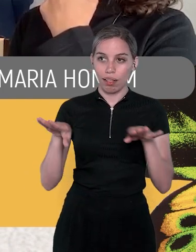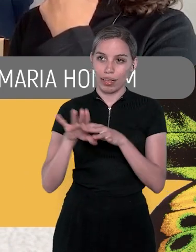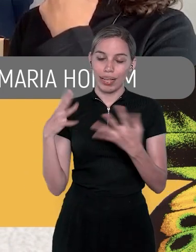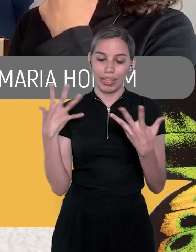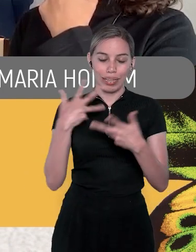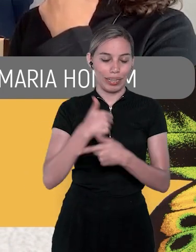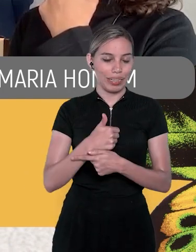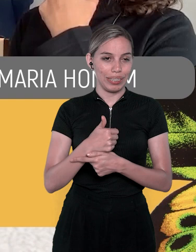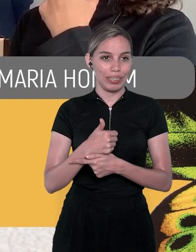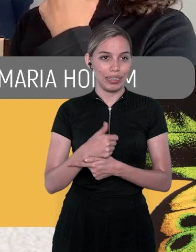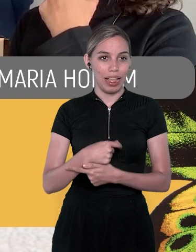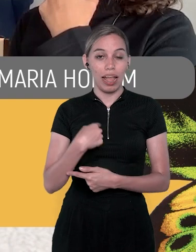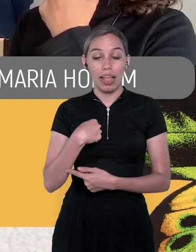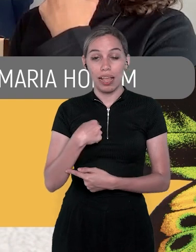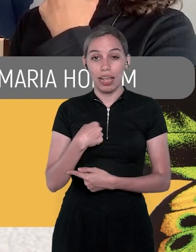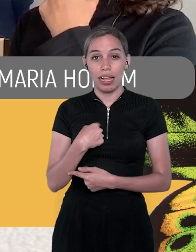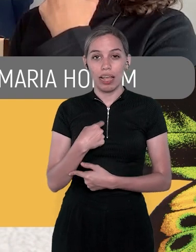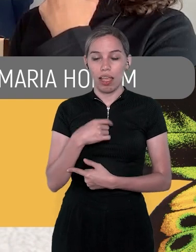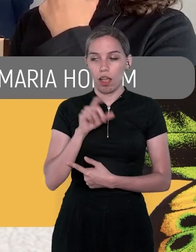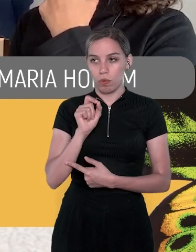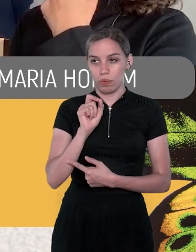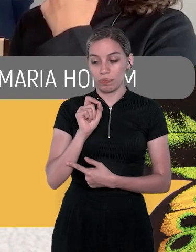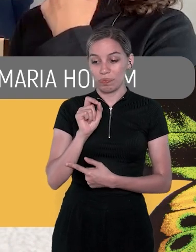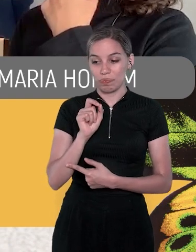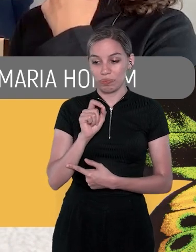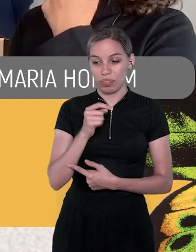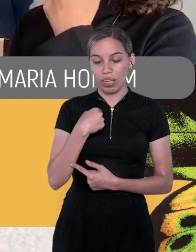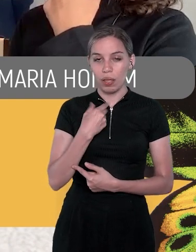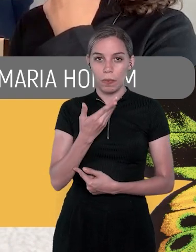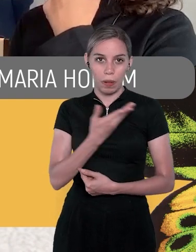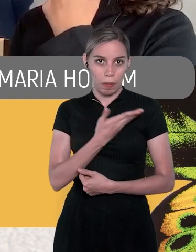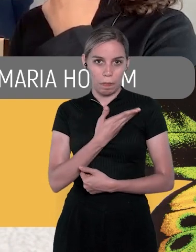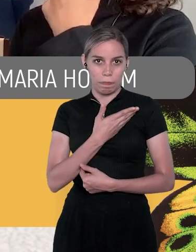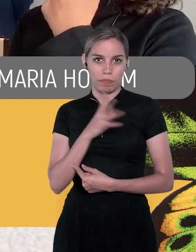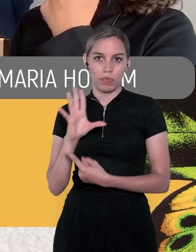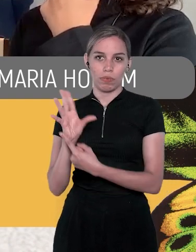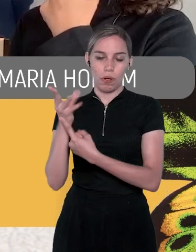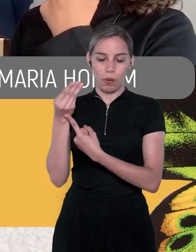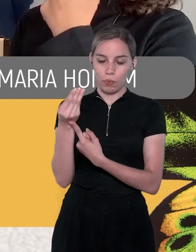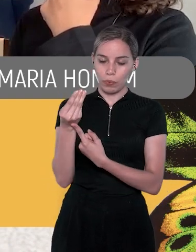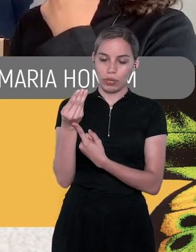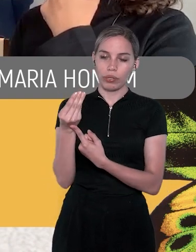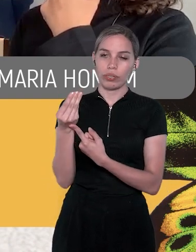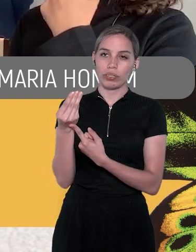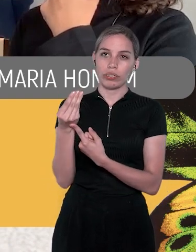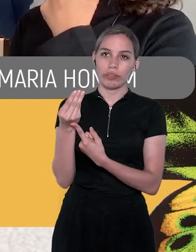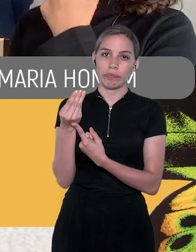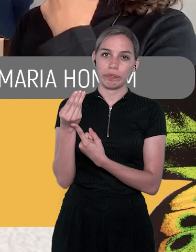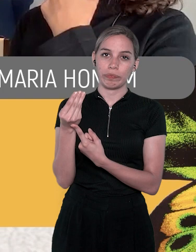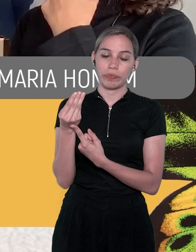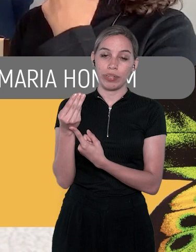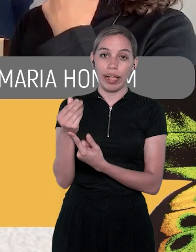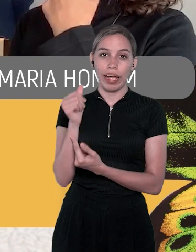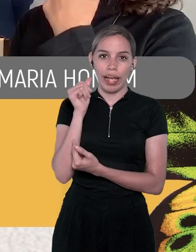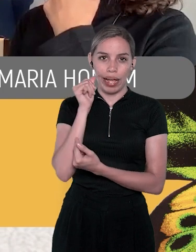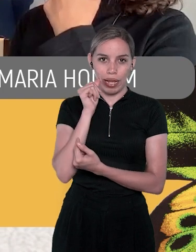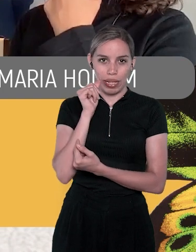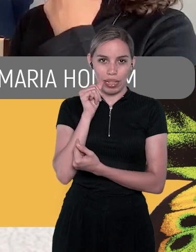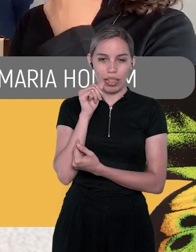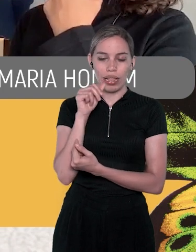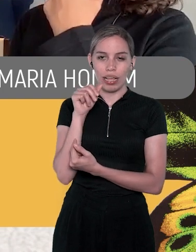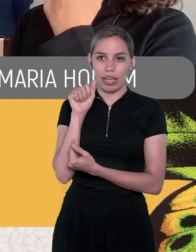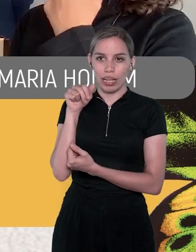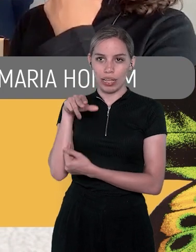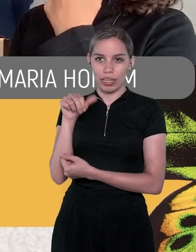que eu sou amigo de um artista plástico, eu e Miriam somos muito amigos de um artista plástico, e